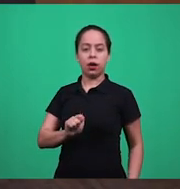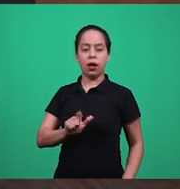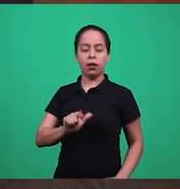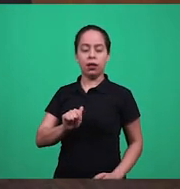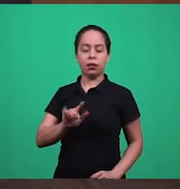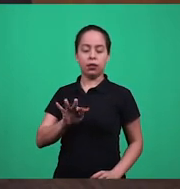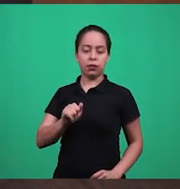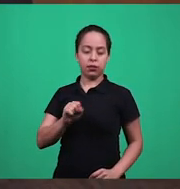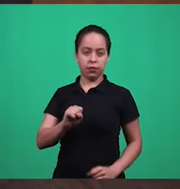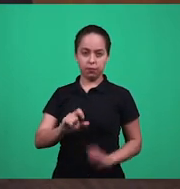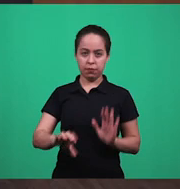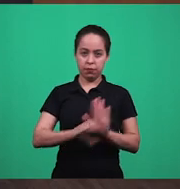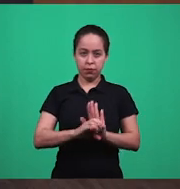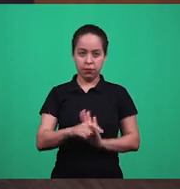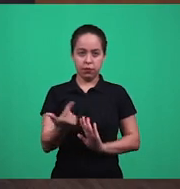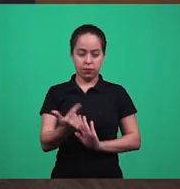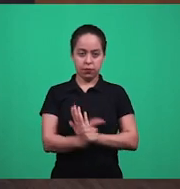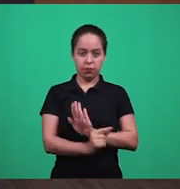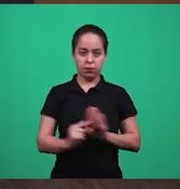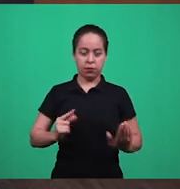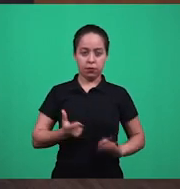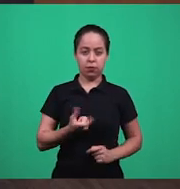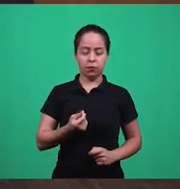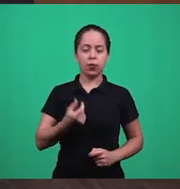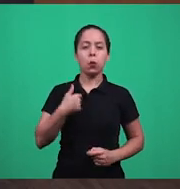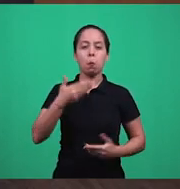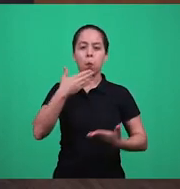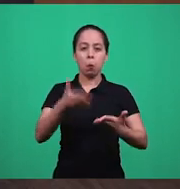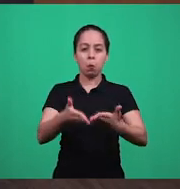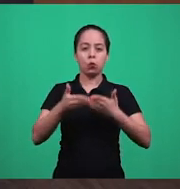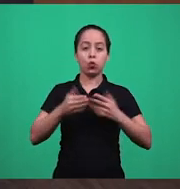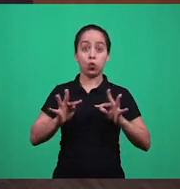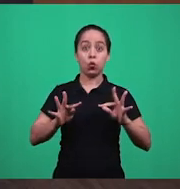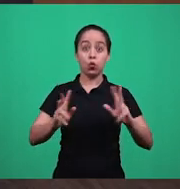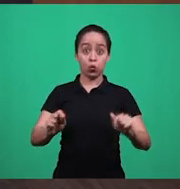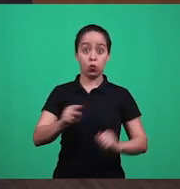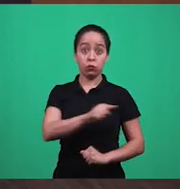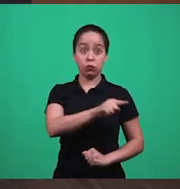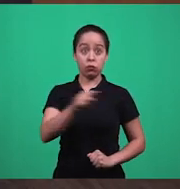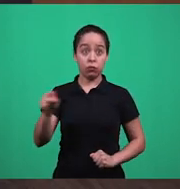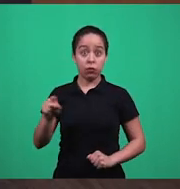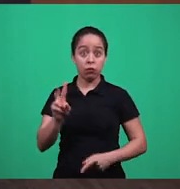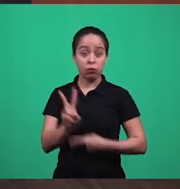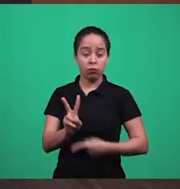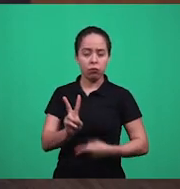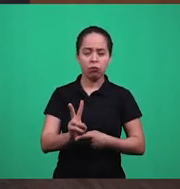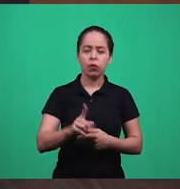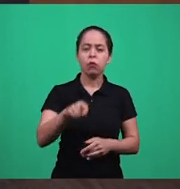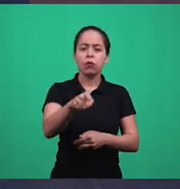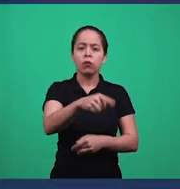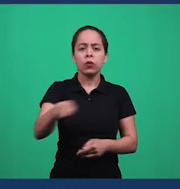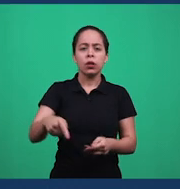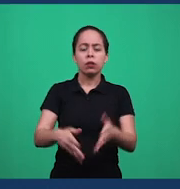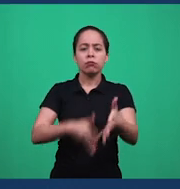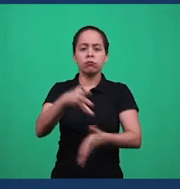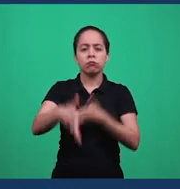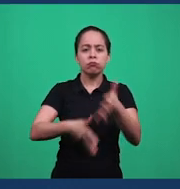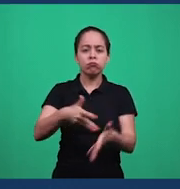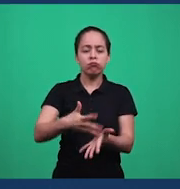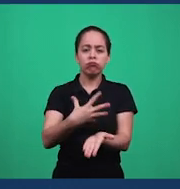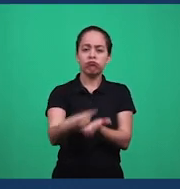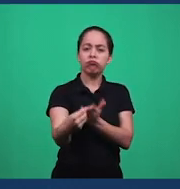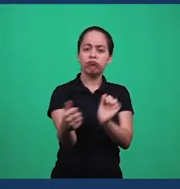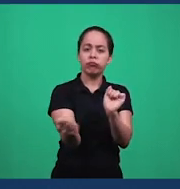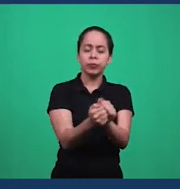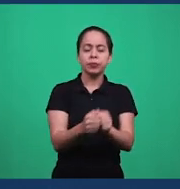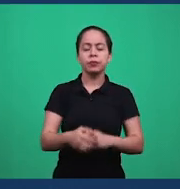2, versículo 20. Eu peço que todos que nos acompanham, participam, leiam comigo. Diz assim: